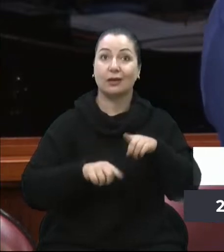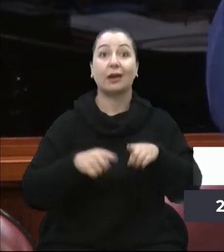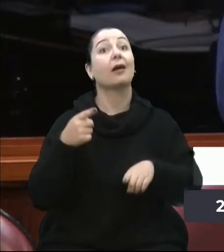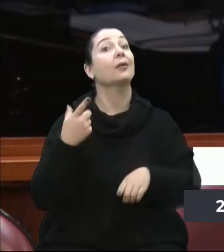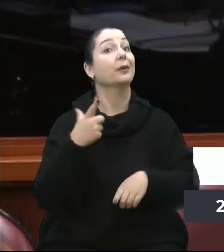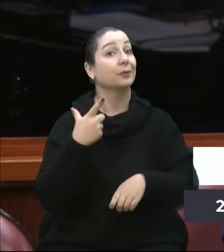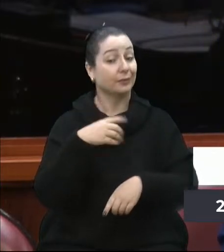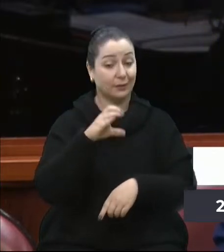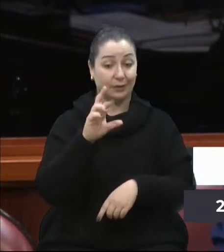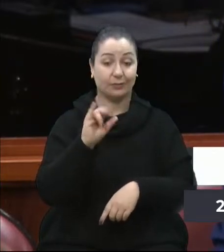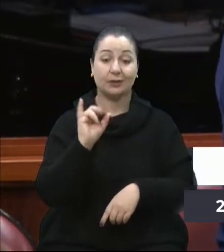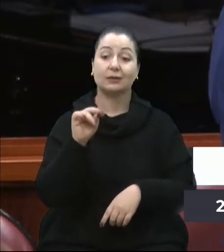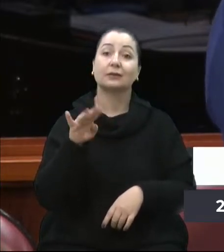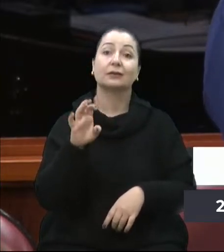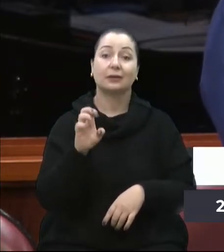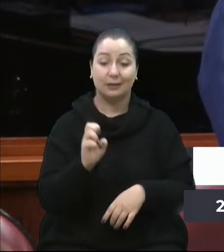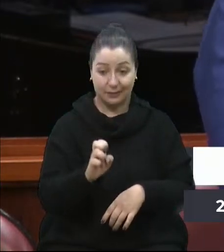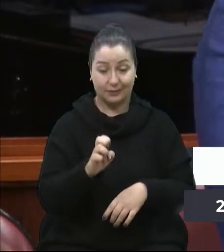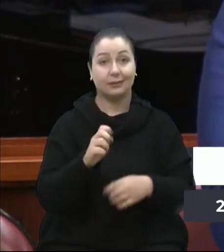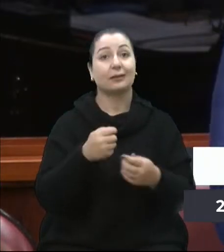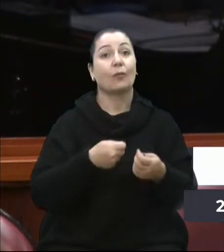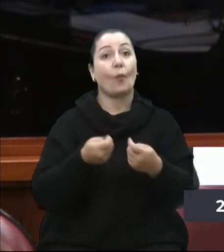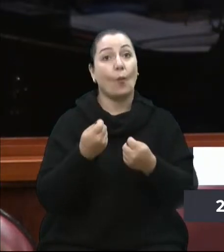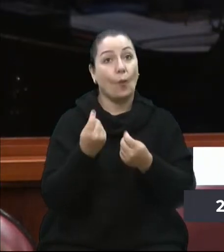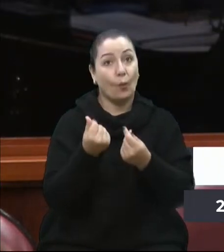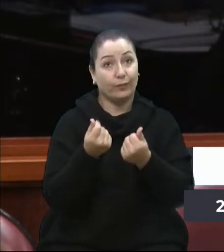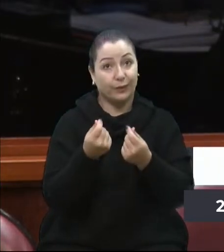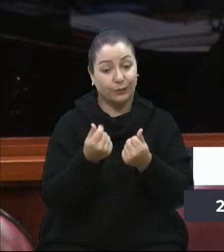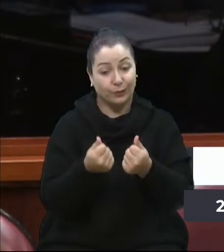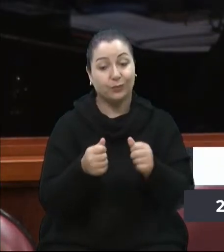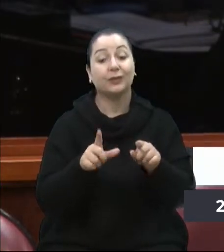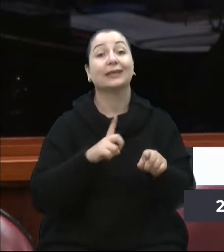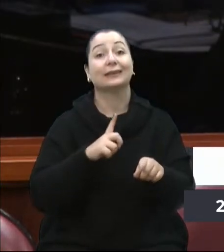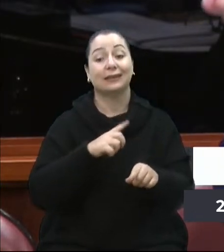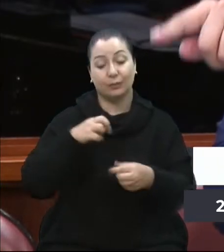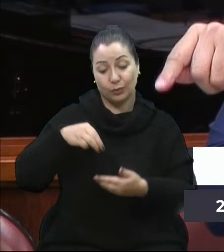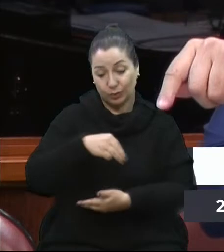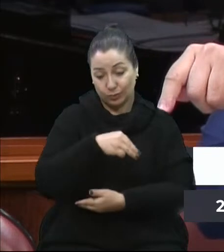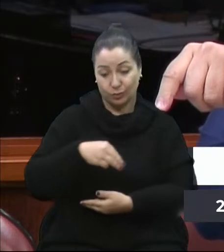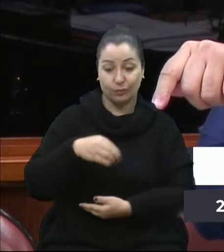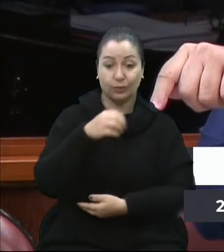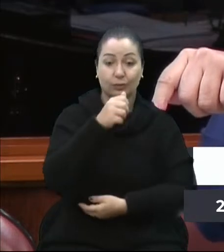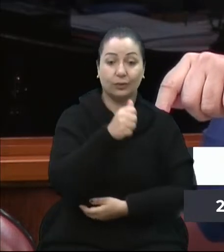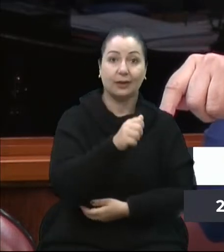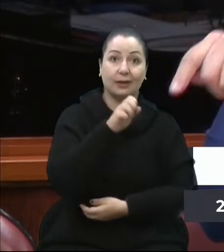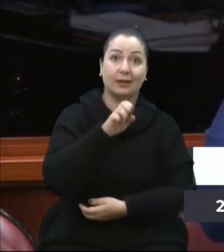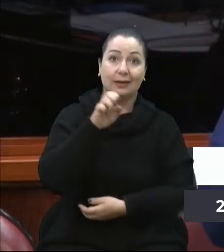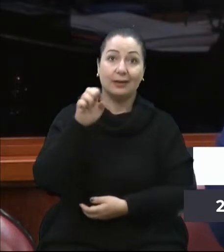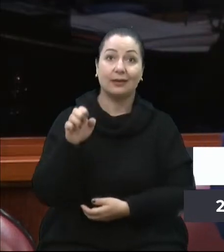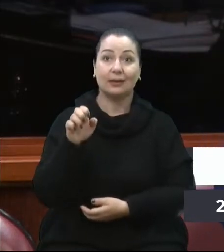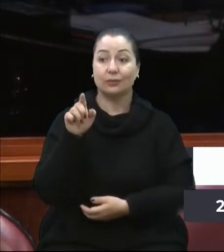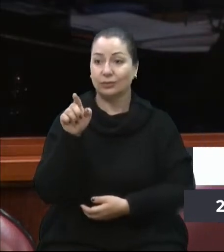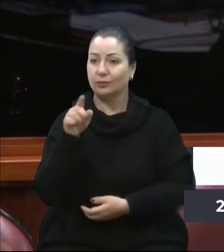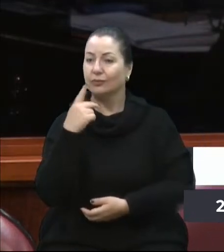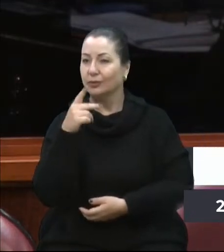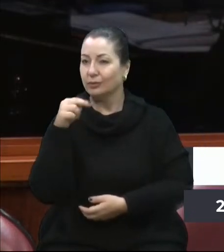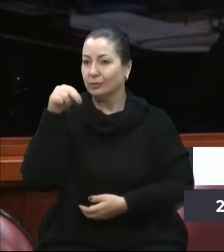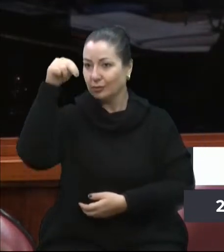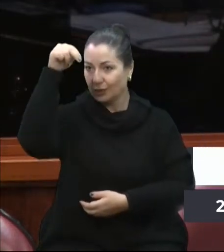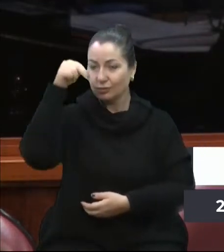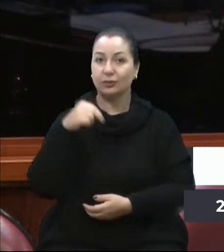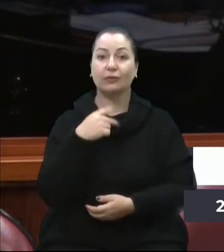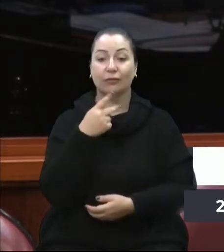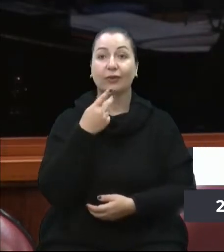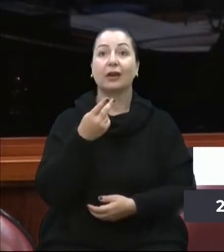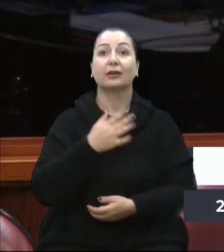econômica, ter monitor para o AEE, etc, etc. O senhor puxou a brasa para o seu assado lá na Zona Norte, eu vou puxar para a